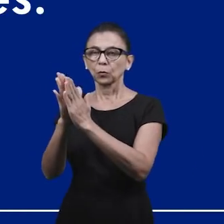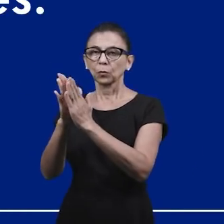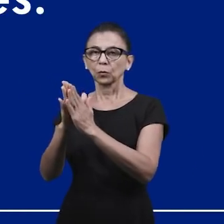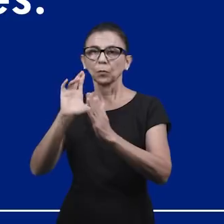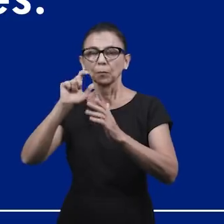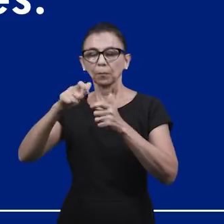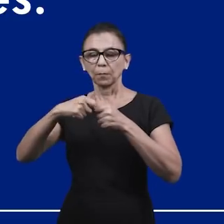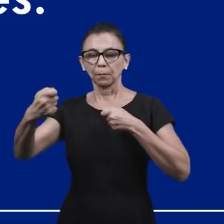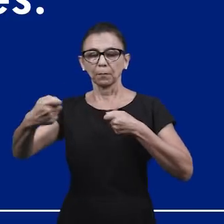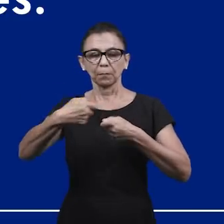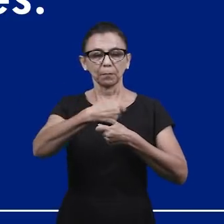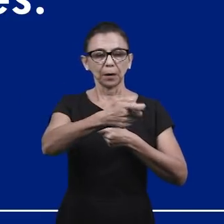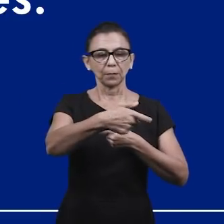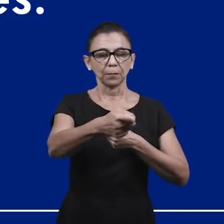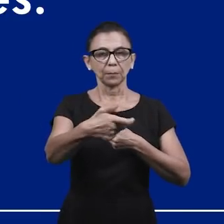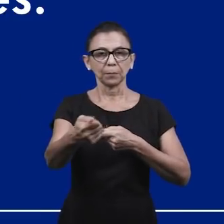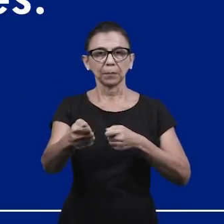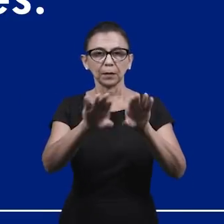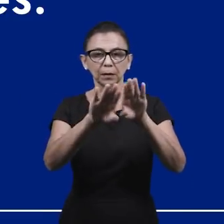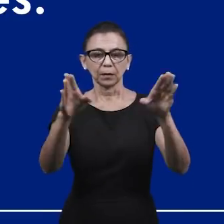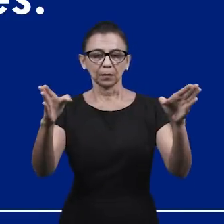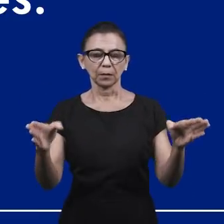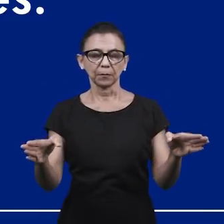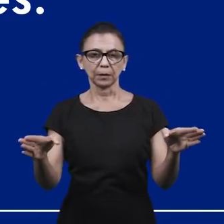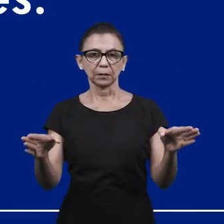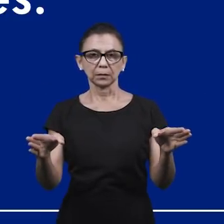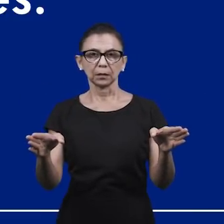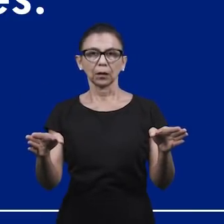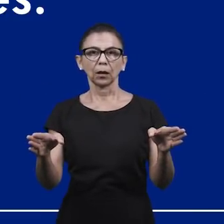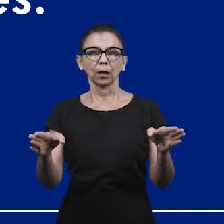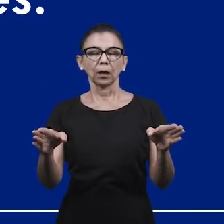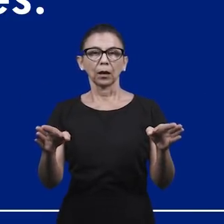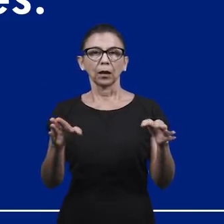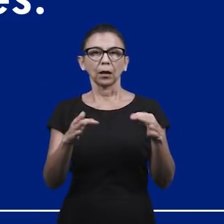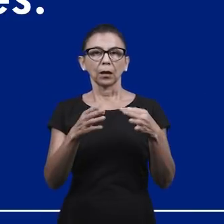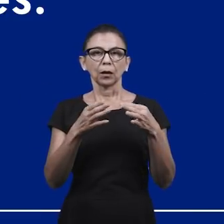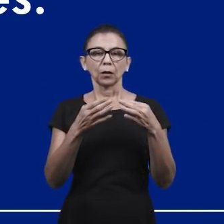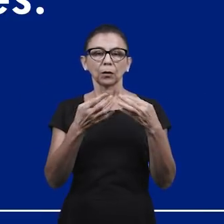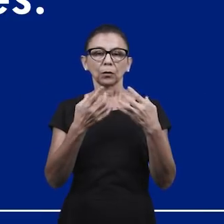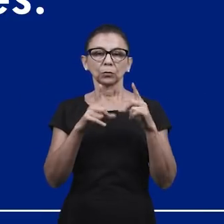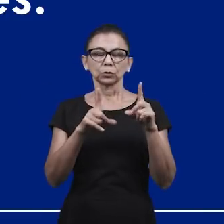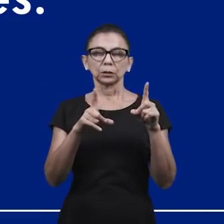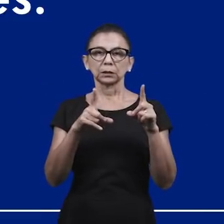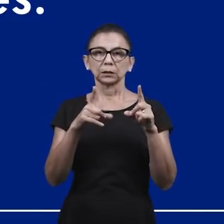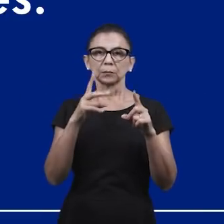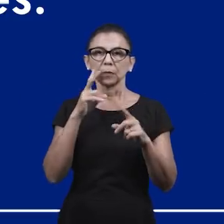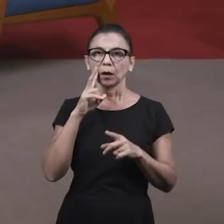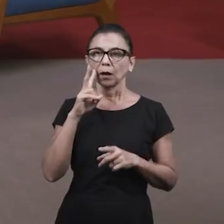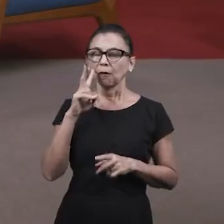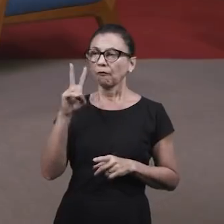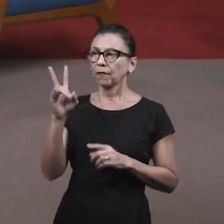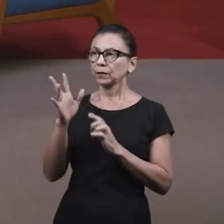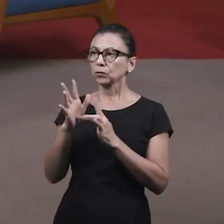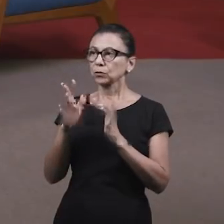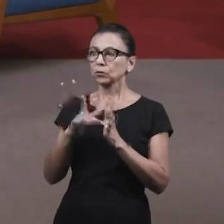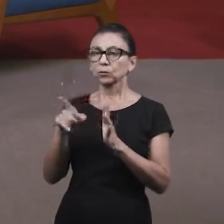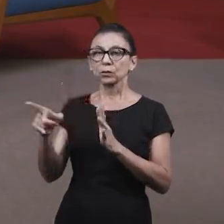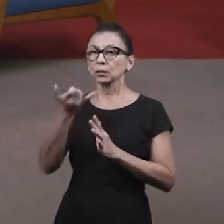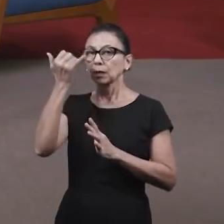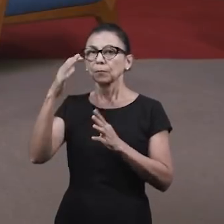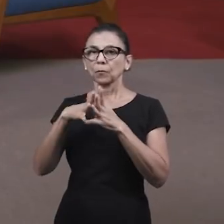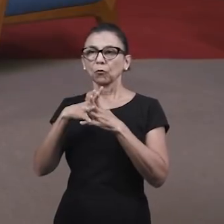Jesus ressuscitado. Amém. Glória a Deus. Vamos pedir mais um texto aqui, dentro desse contexto que nós estamos abordando, né, de